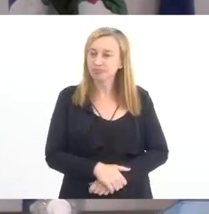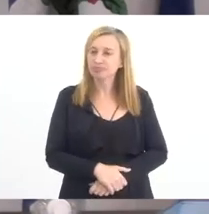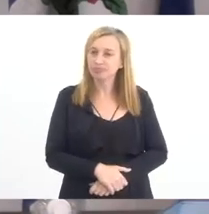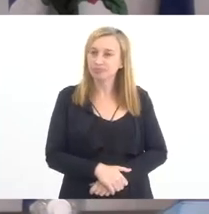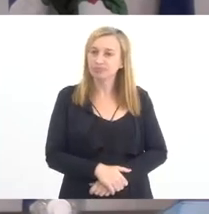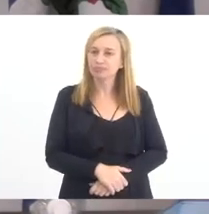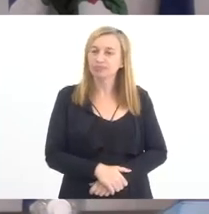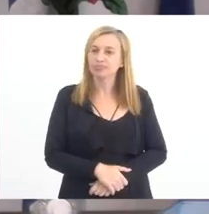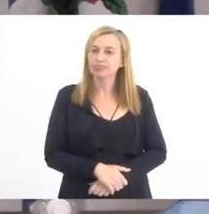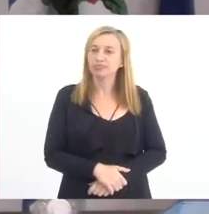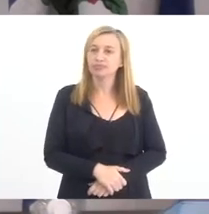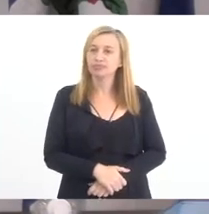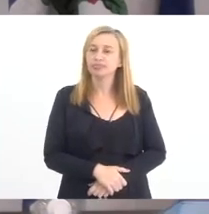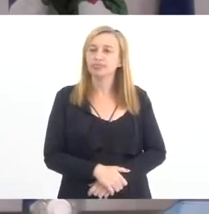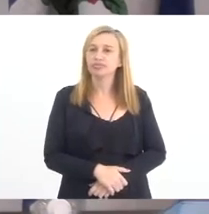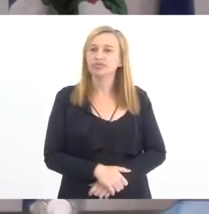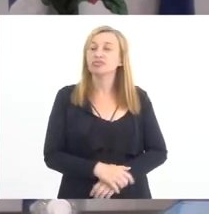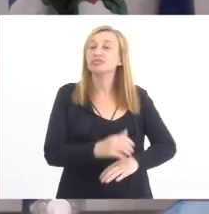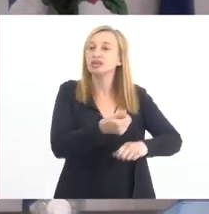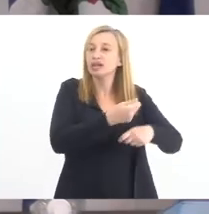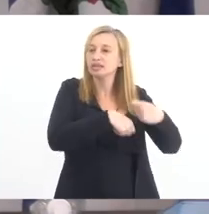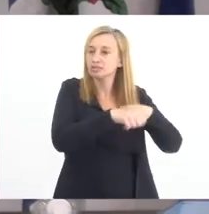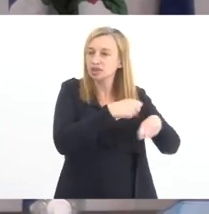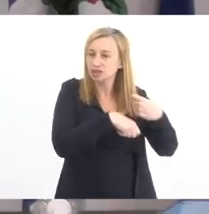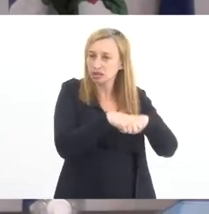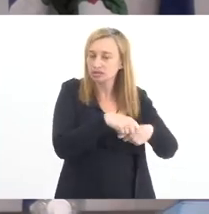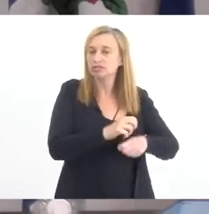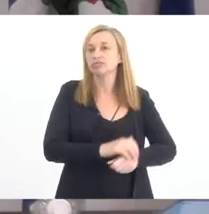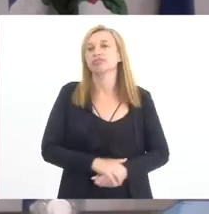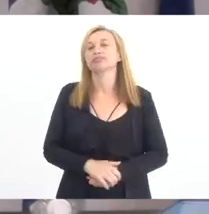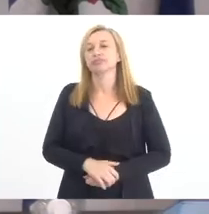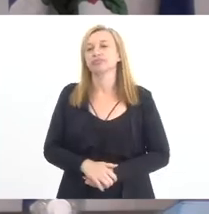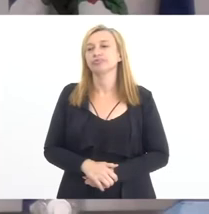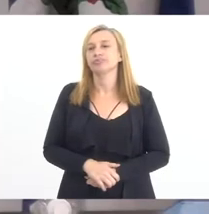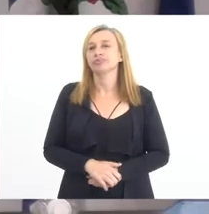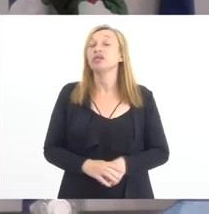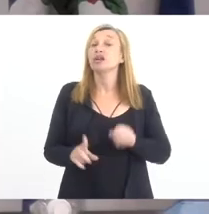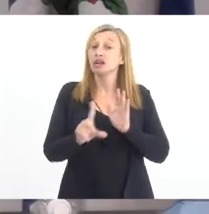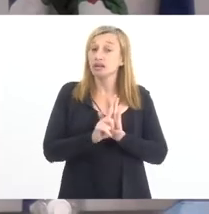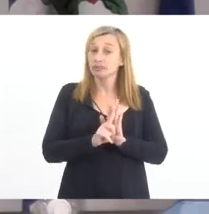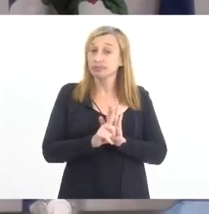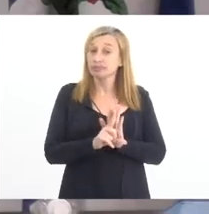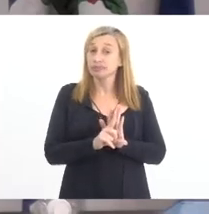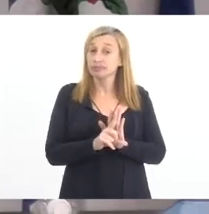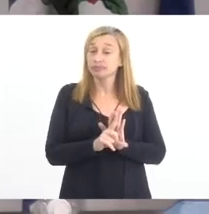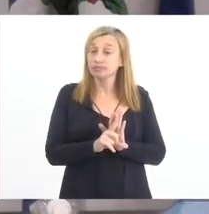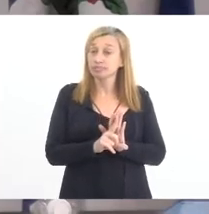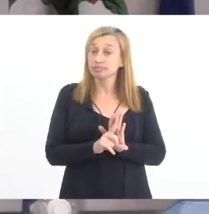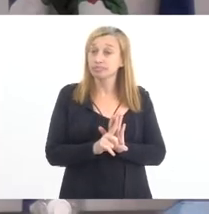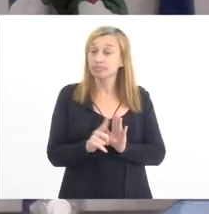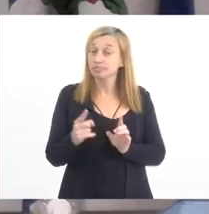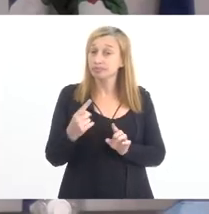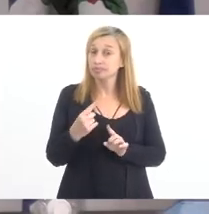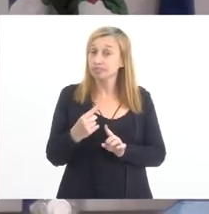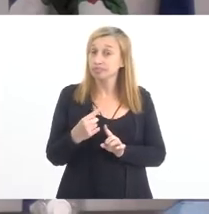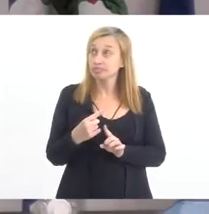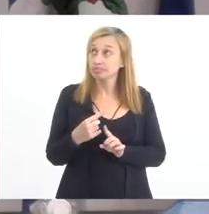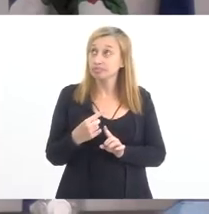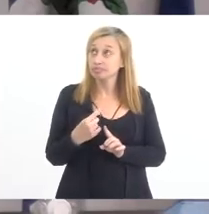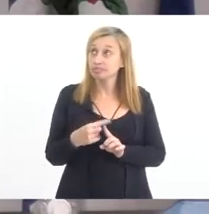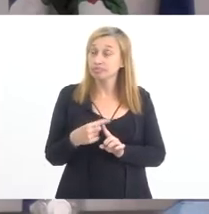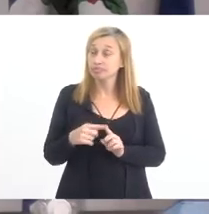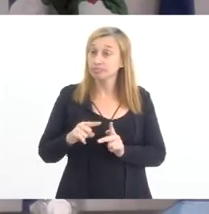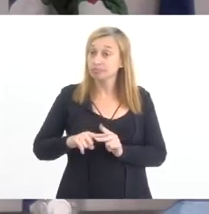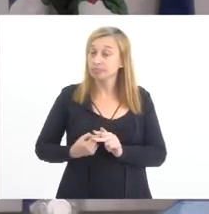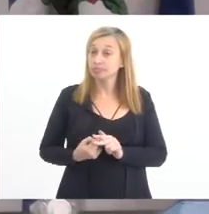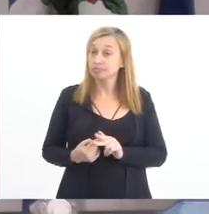forte. Concluindo, em termos de pessoal administrativo, em termos de lei, porque nós já teremos a